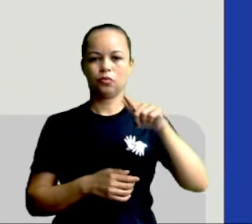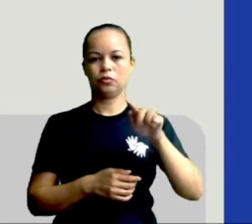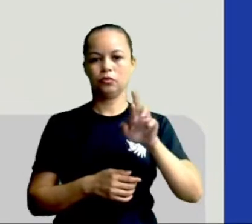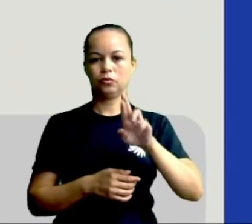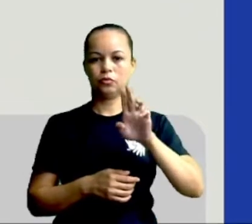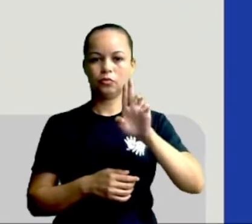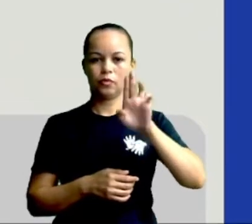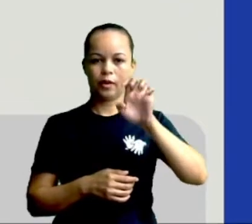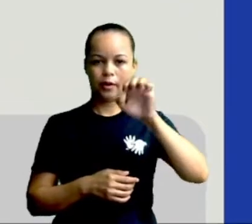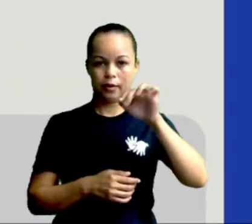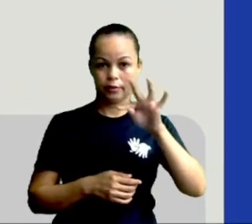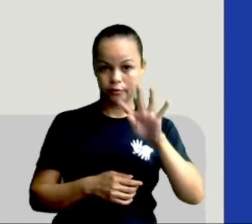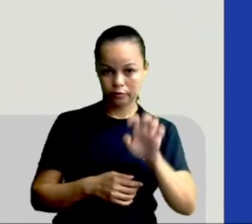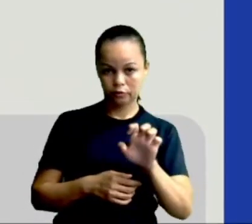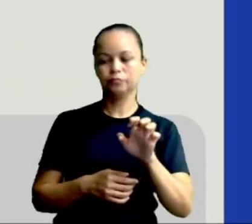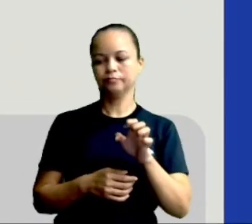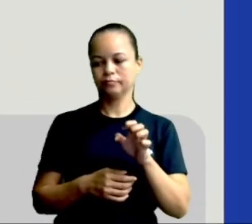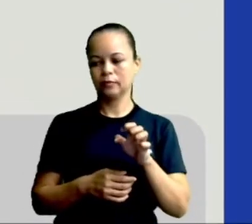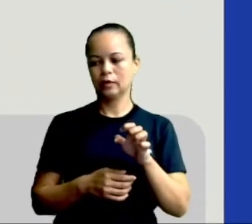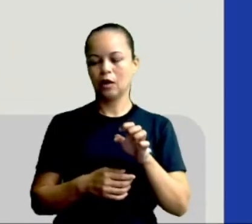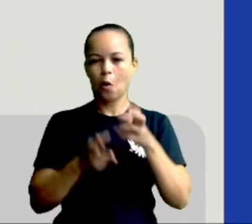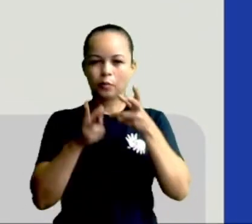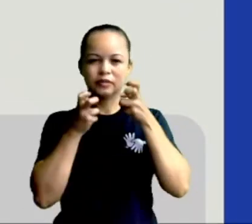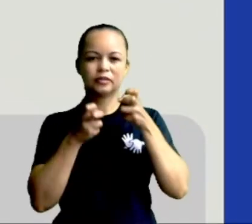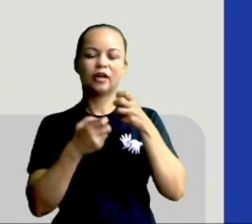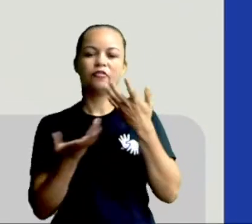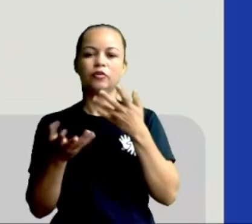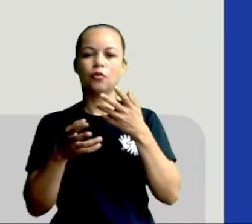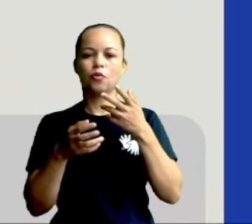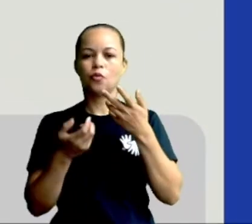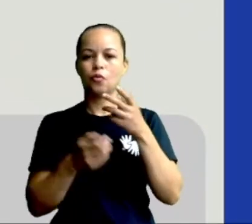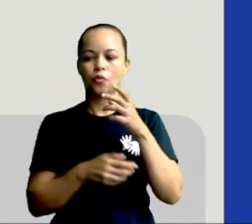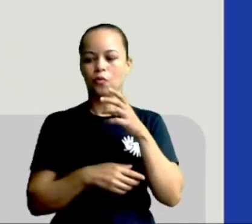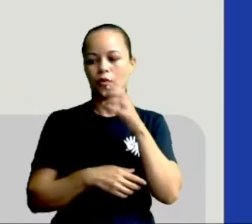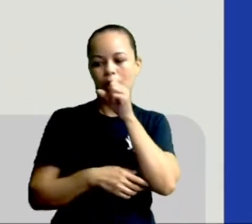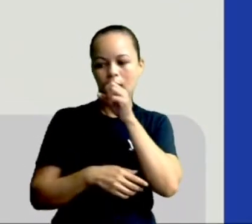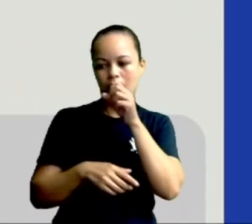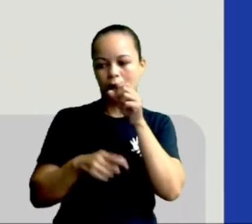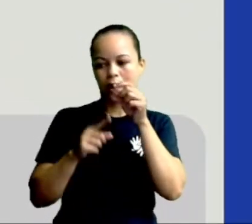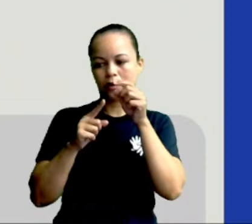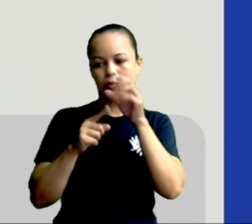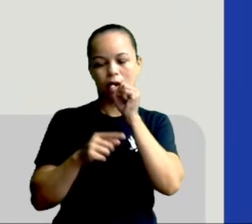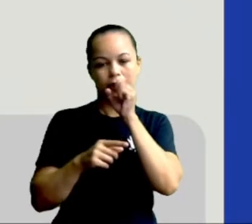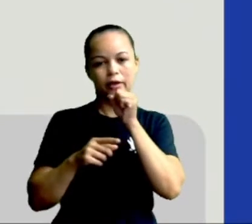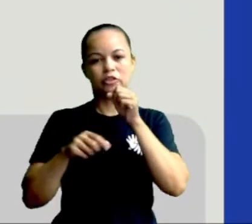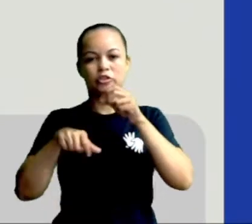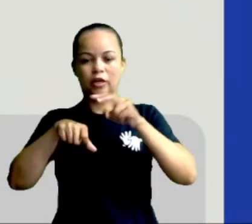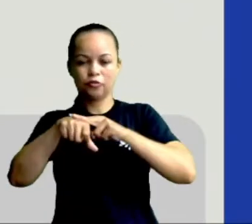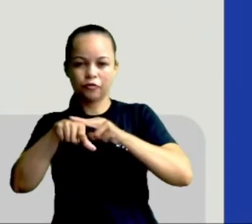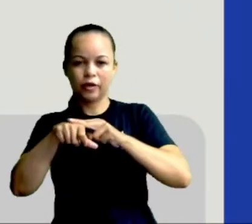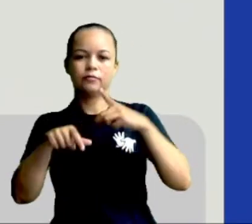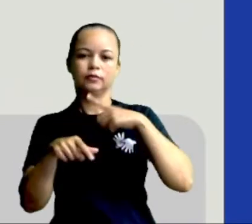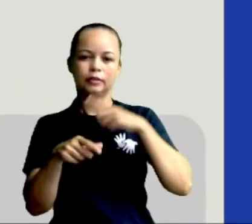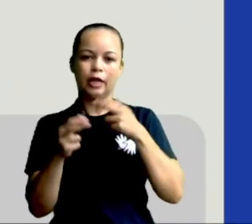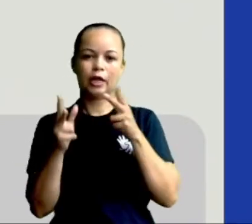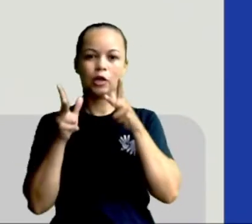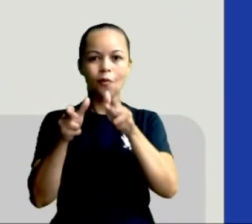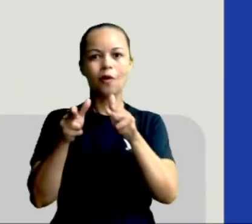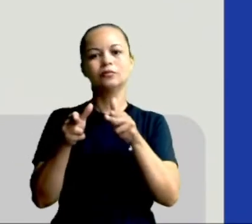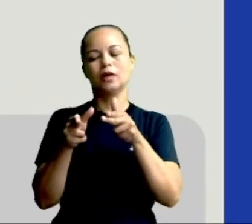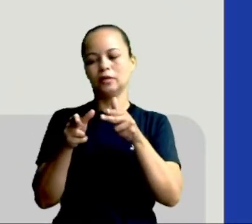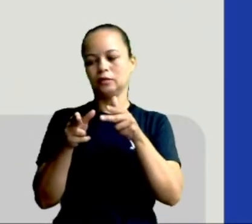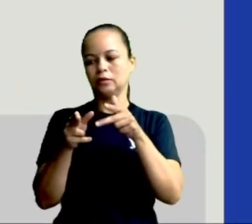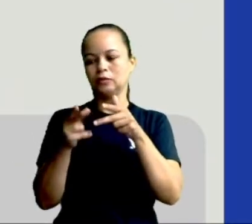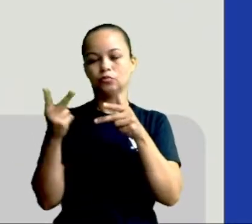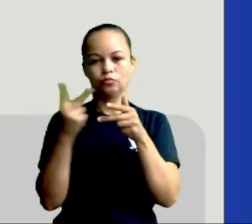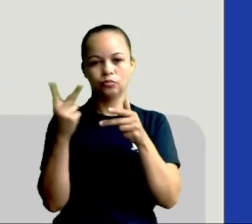o triângulo amarelo e o triângulo verde são iguais. Eles têm a mesma medida, os lados correspondentes. Se eu sobrepor um